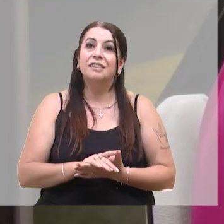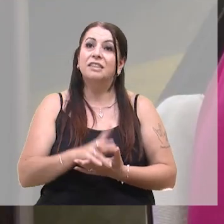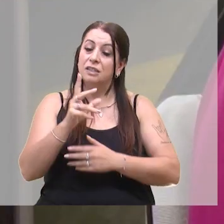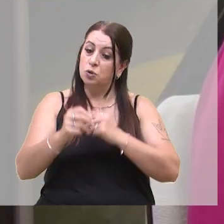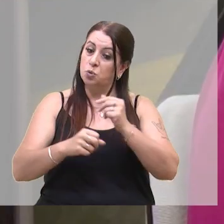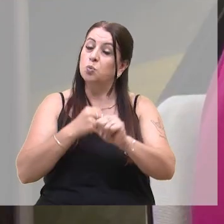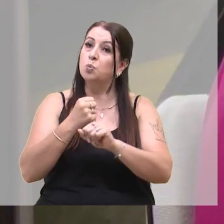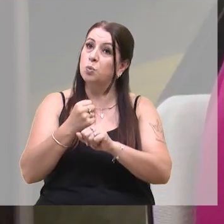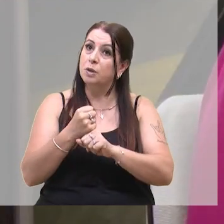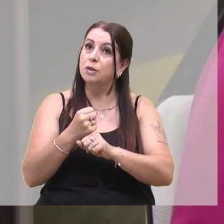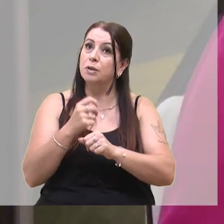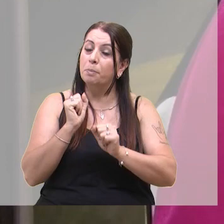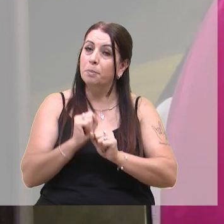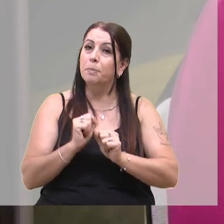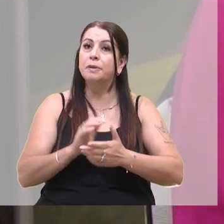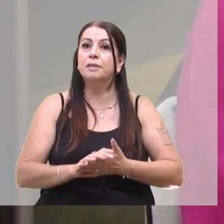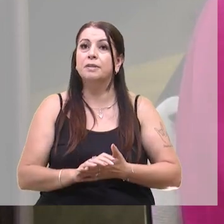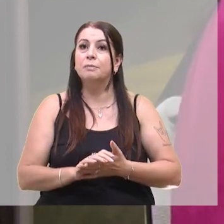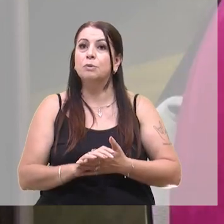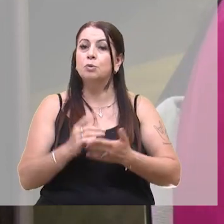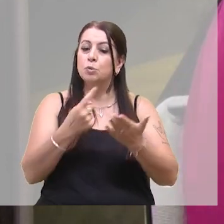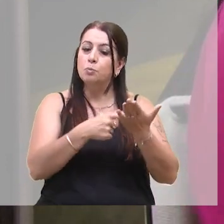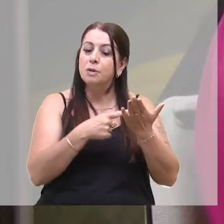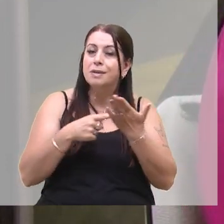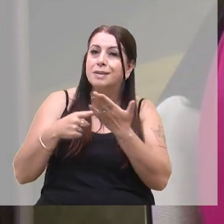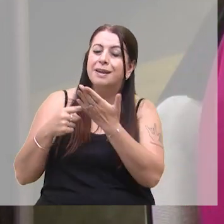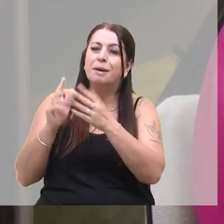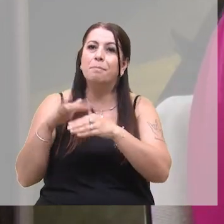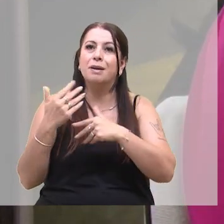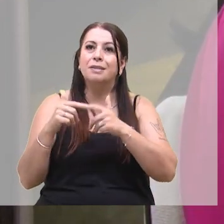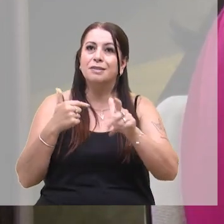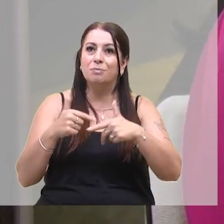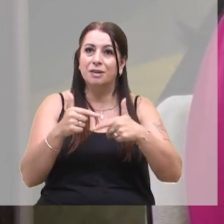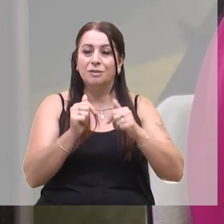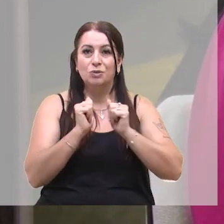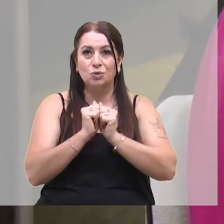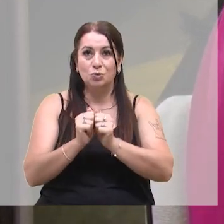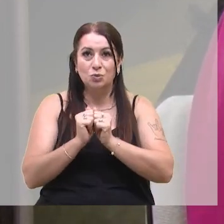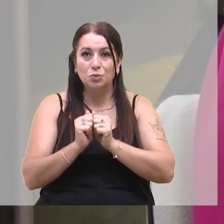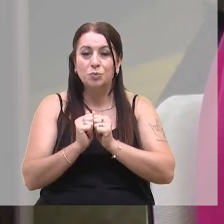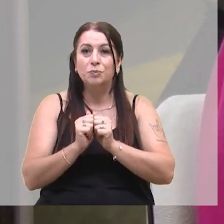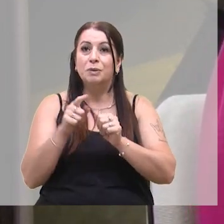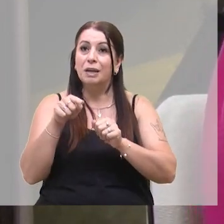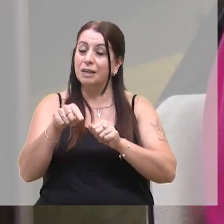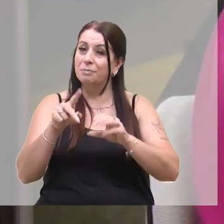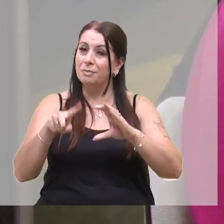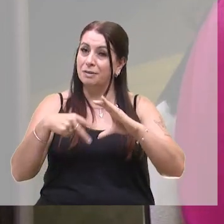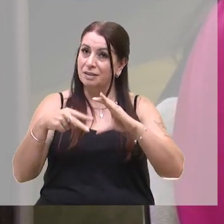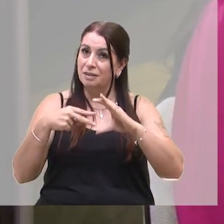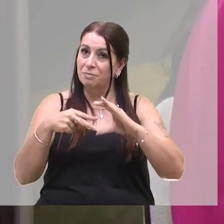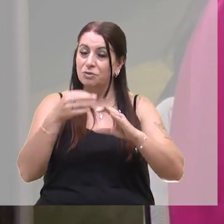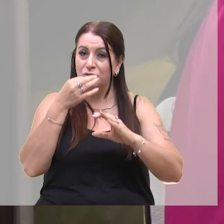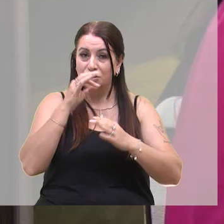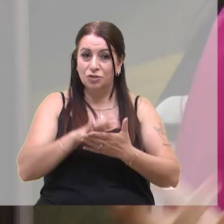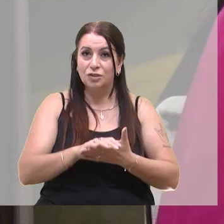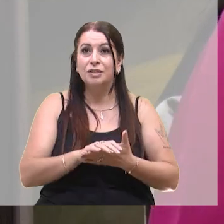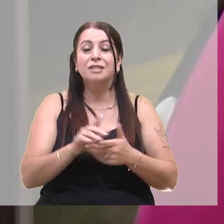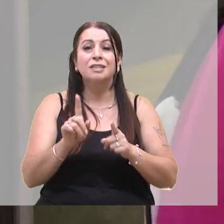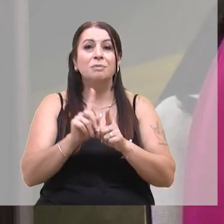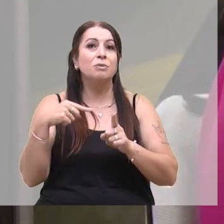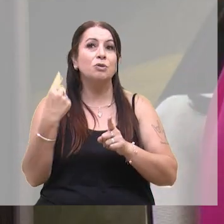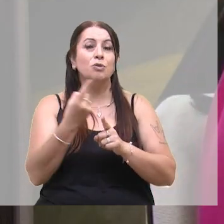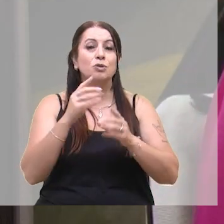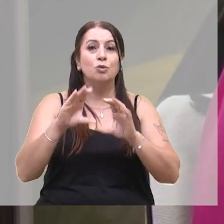ano em que nós possamos alinhar cada vez mais e trabalhar cada vez mais juntos, né? Pela Câmara de Vereadores de Caxias do Sul, pela